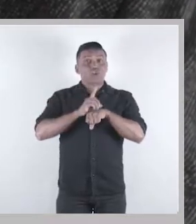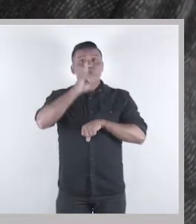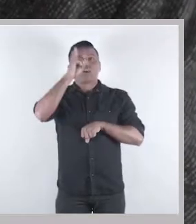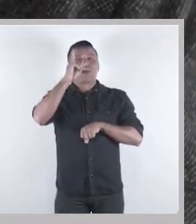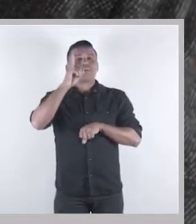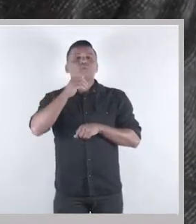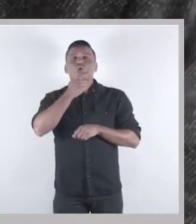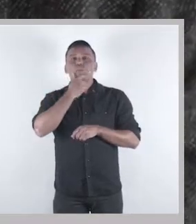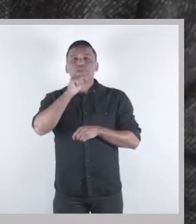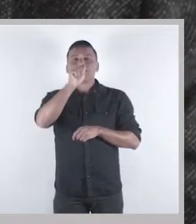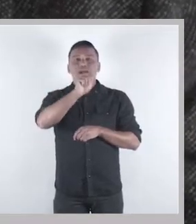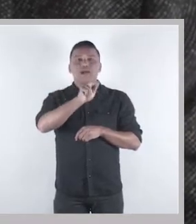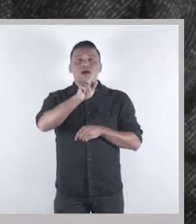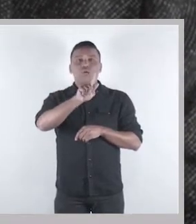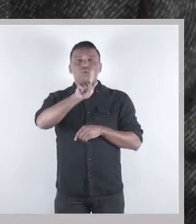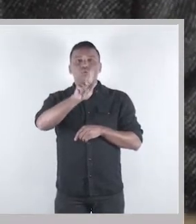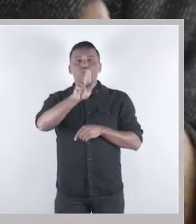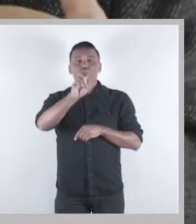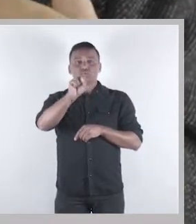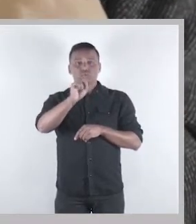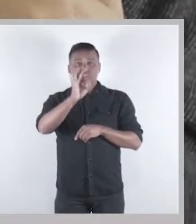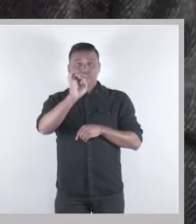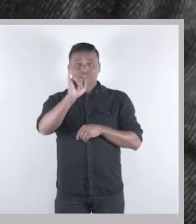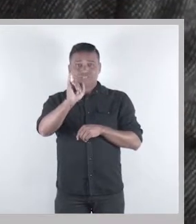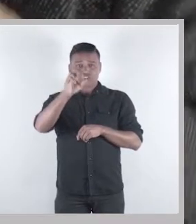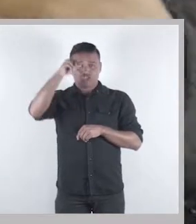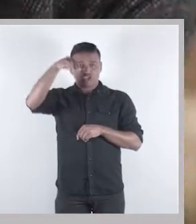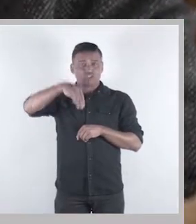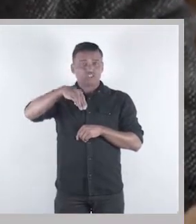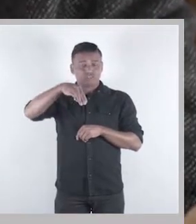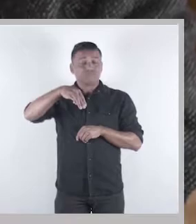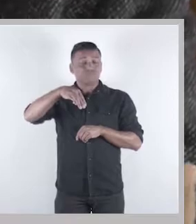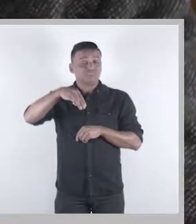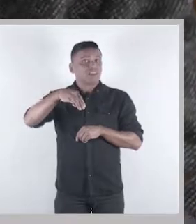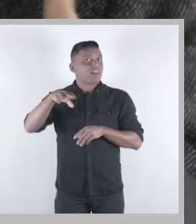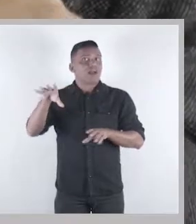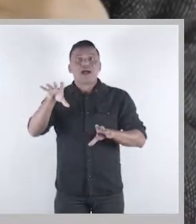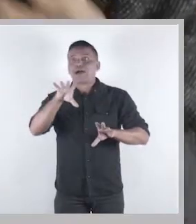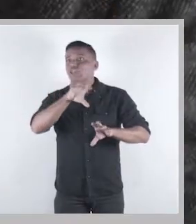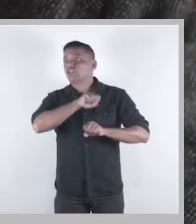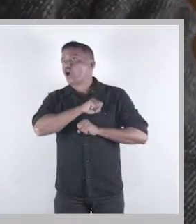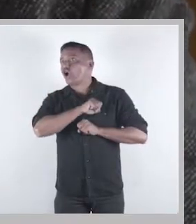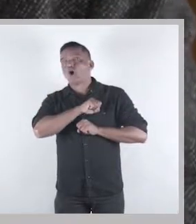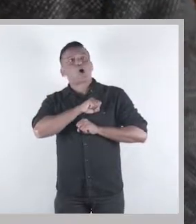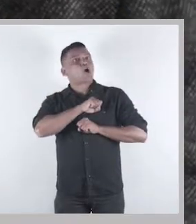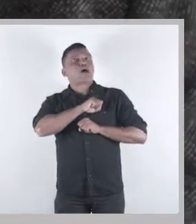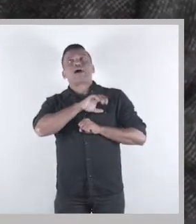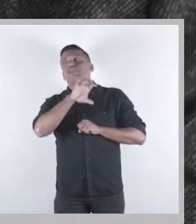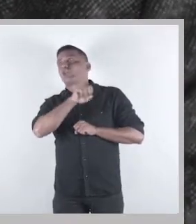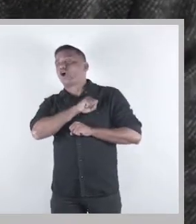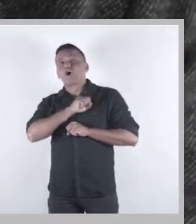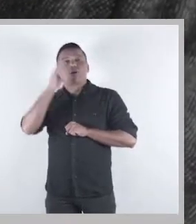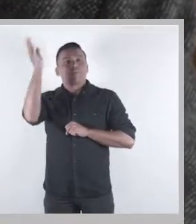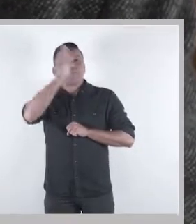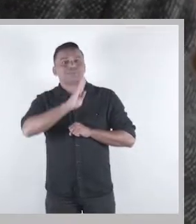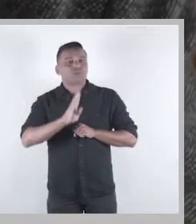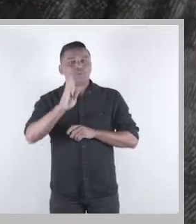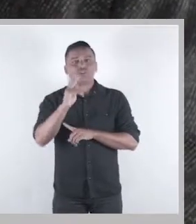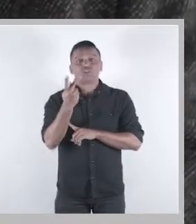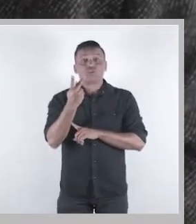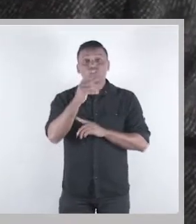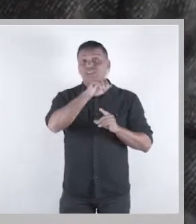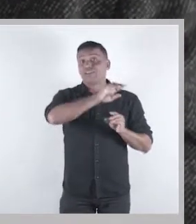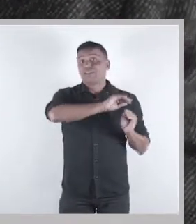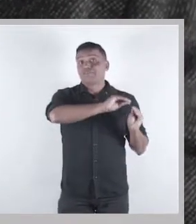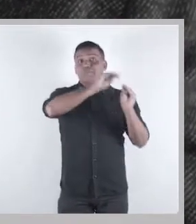que adora Belo Horizonte e hoje o Agostinho voltou para Argentina né acho que ele mora próximo a Buenos Aires ou em